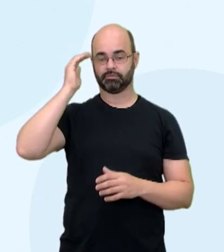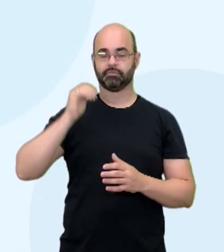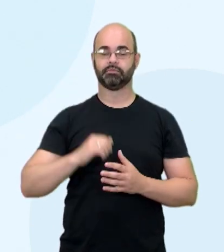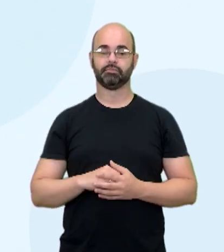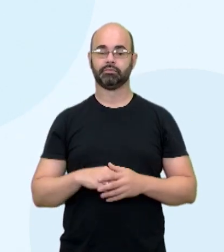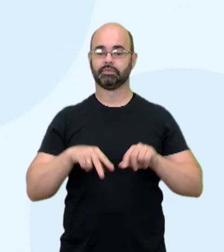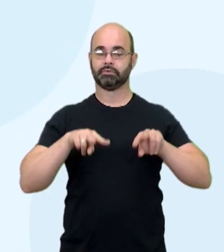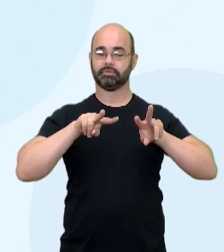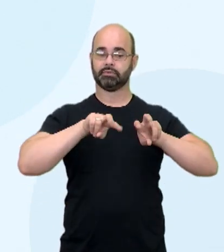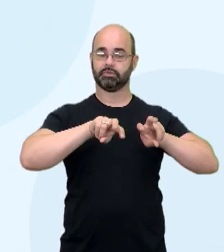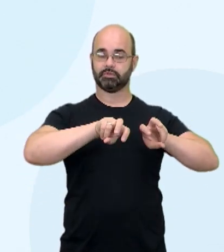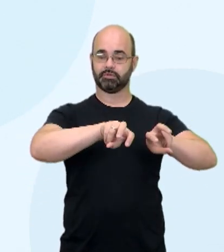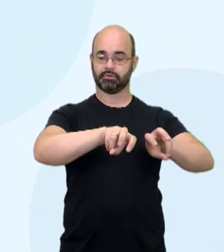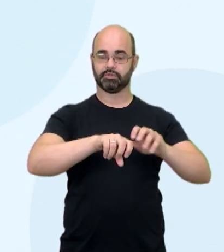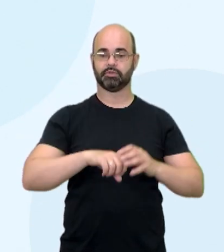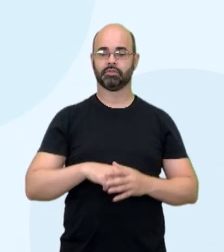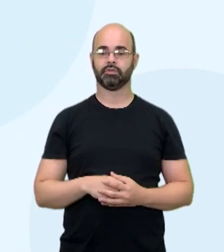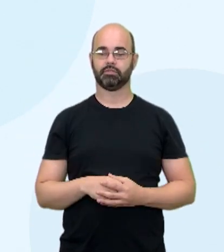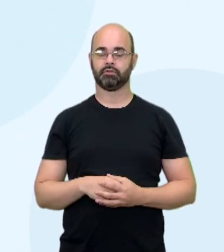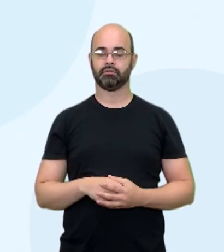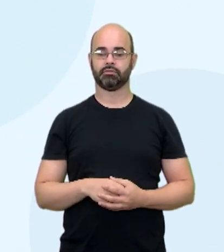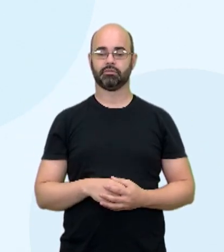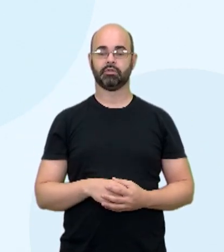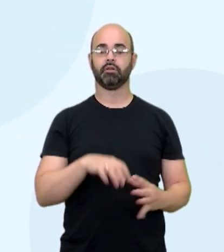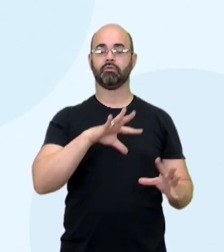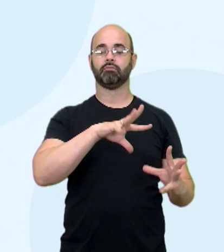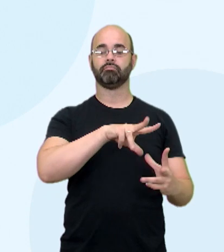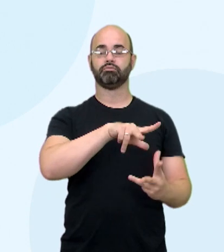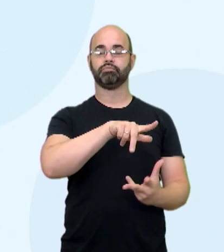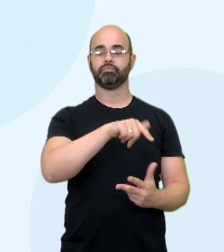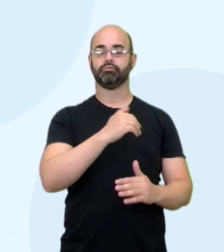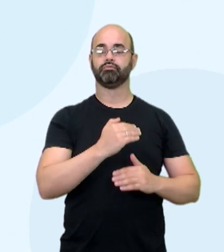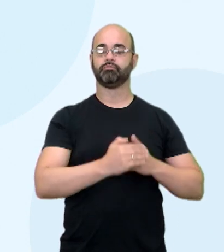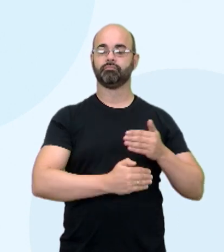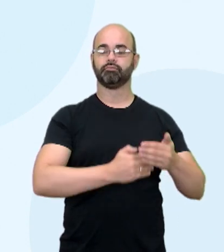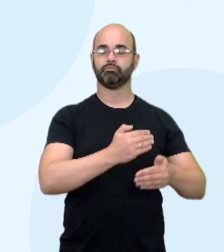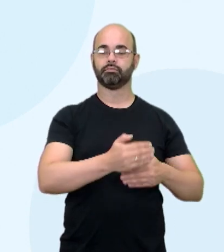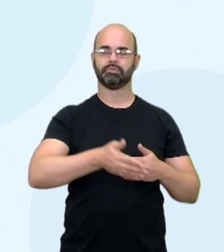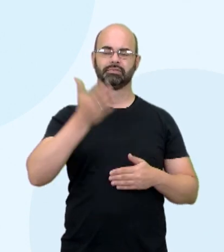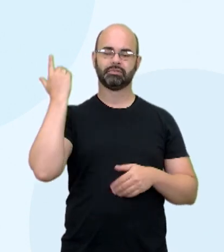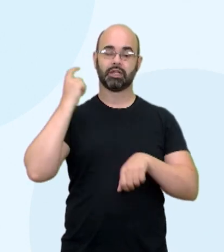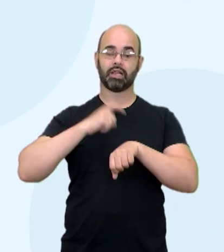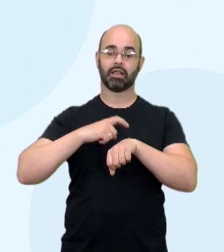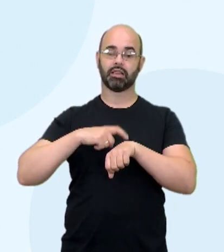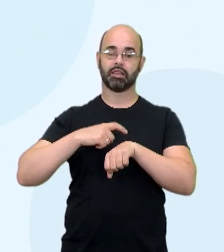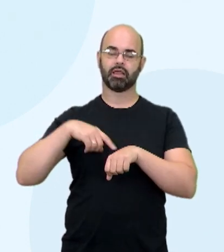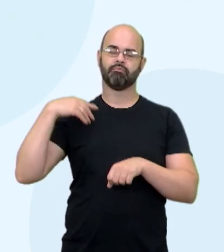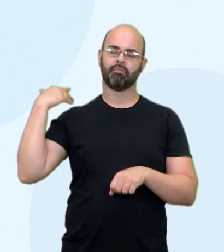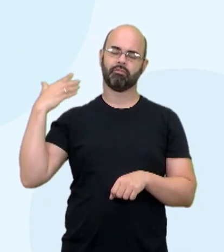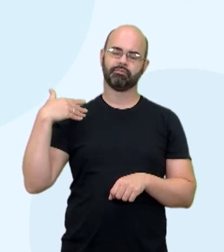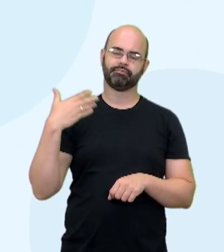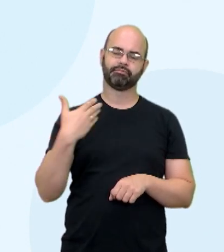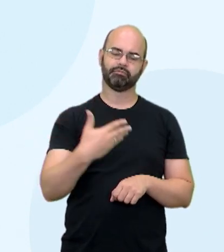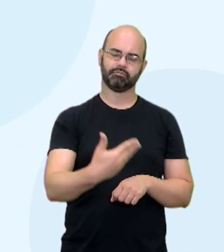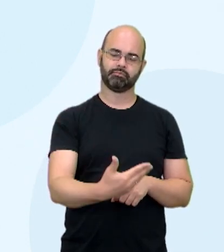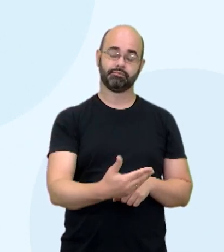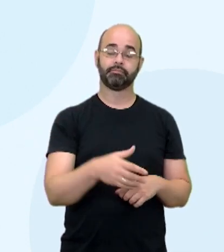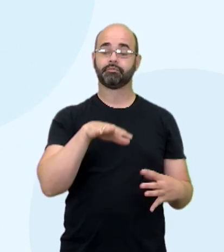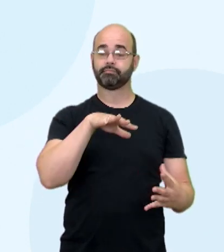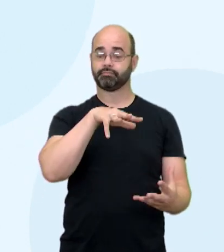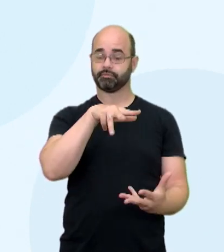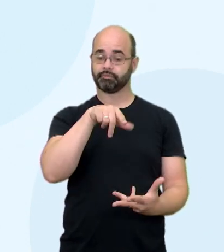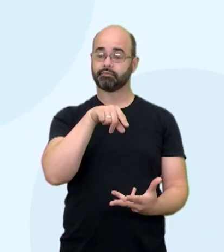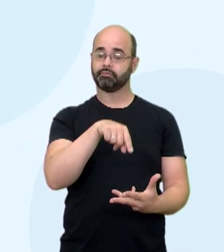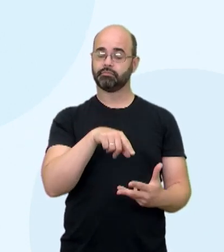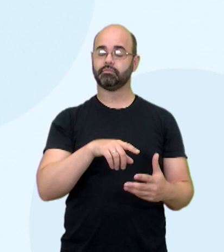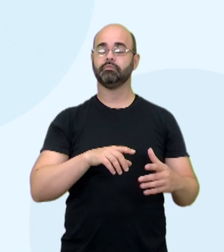e evolução do planeta Terra, trabalhando com a noção de tempo geológico, entendendo que a Terra é um sistema com